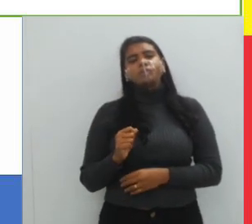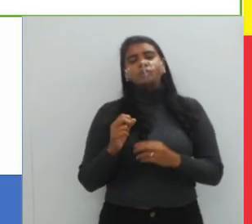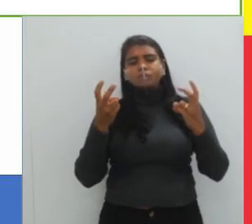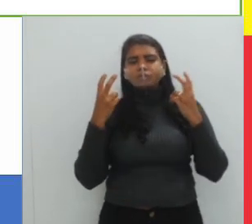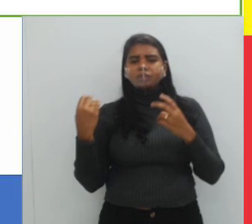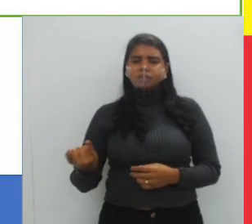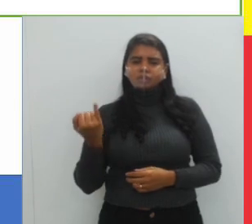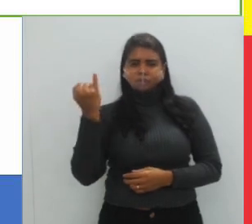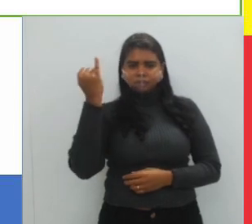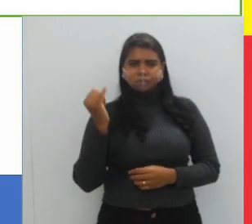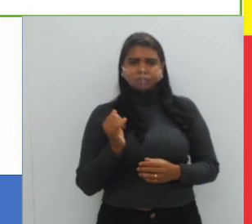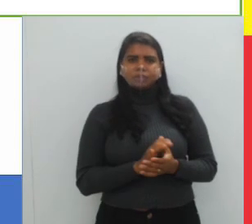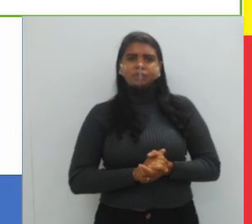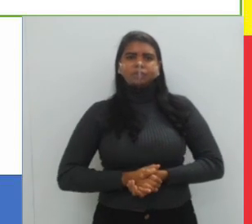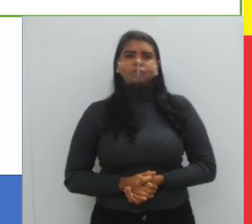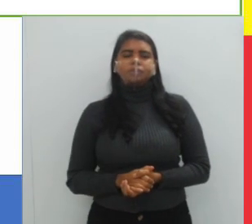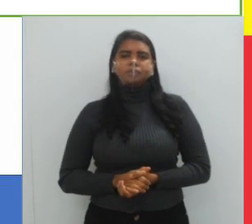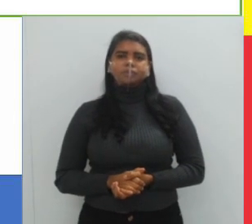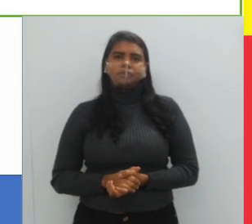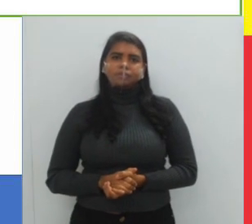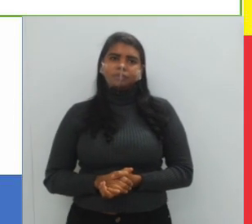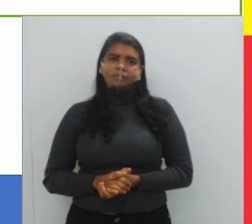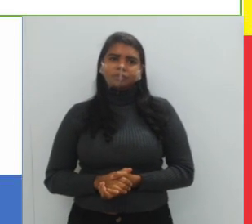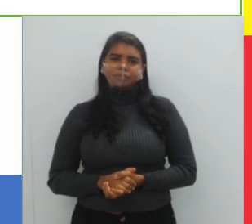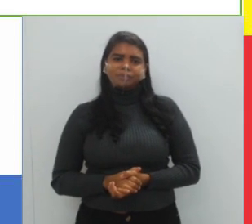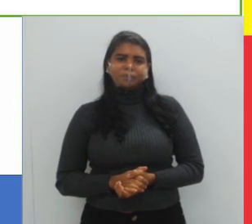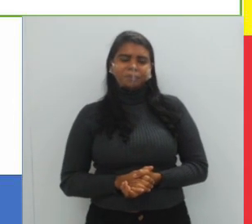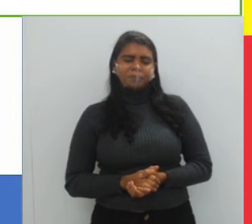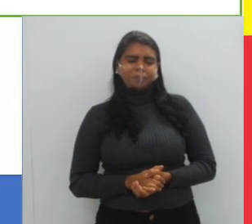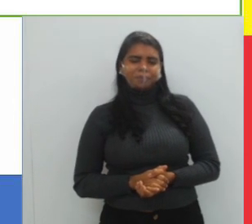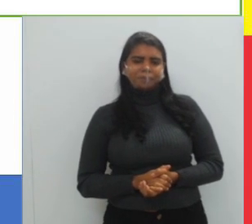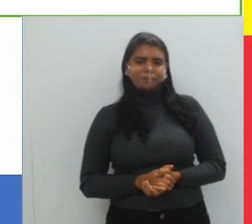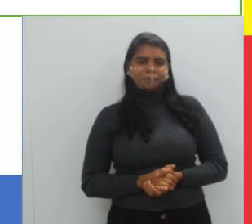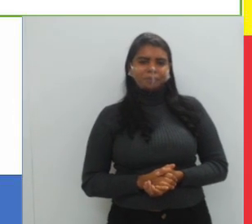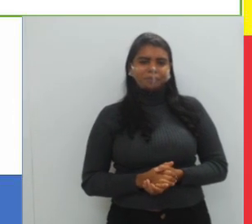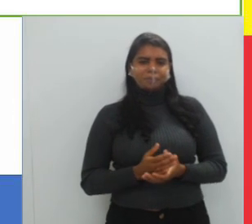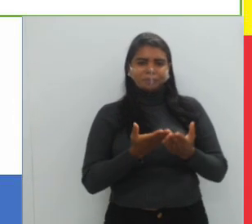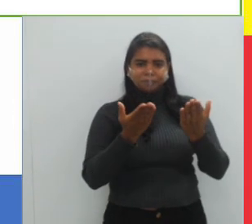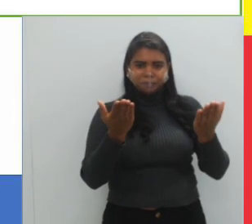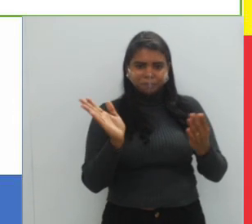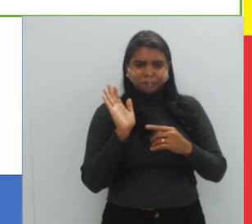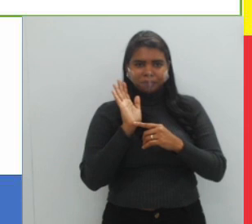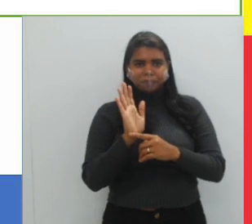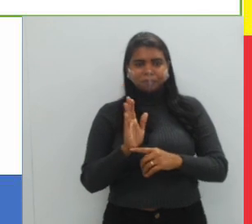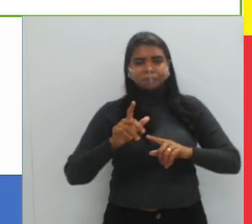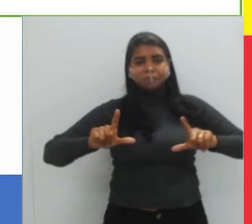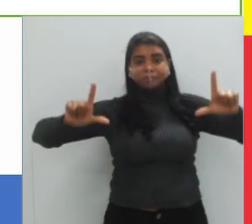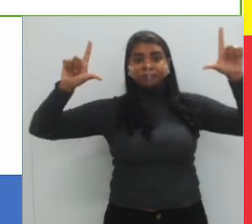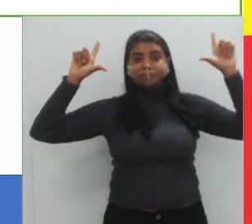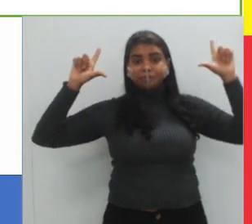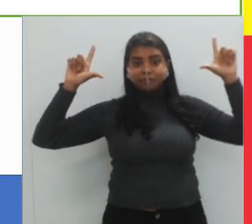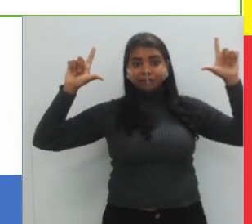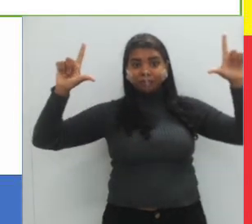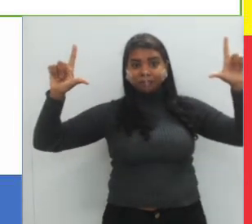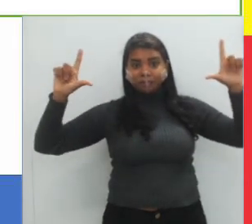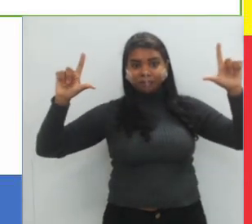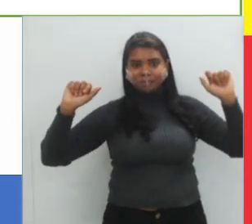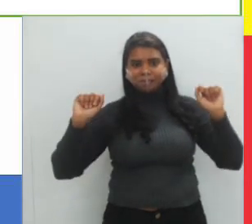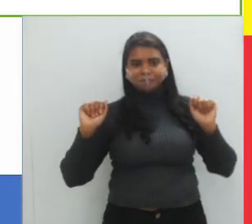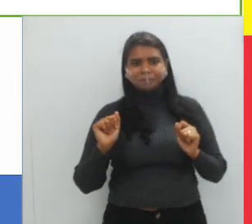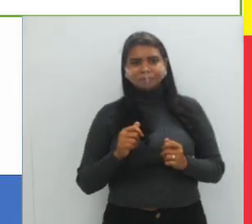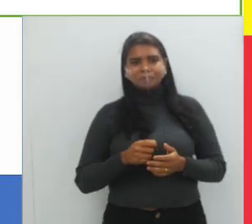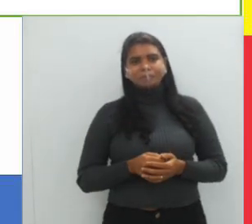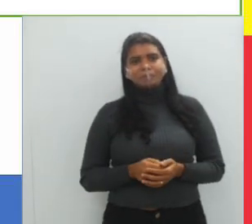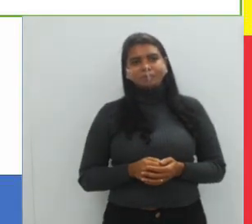bem importante. Eu coloquei aqui uma atenção. Esse símbolo, a suástica, apesar de sua imagem estar